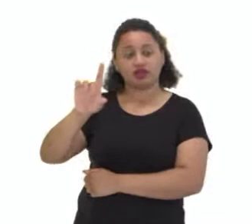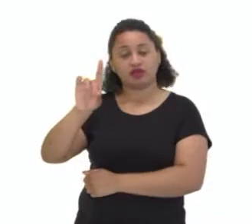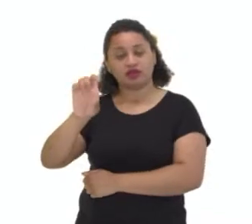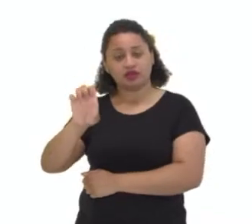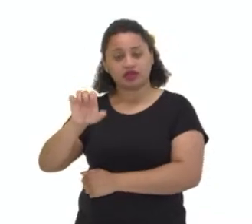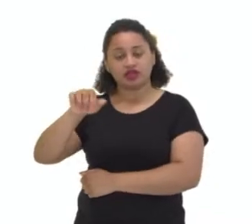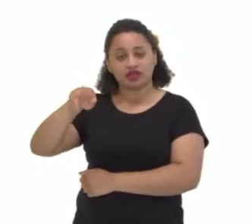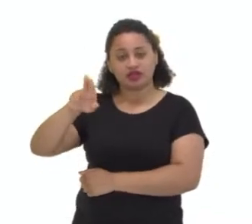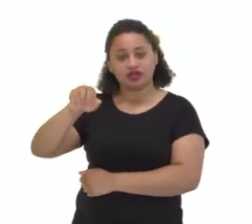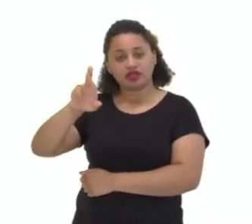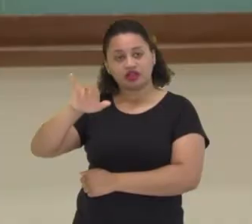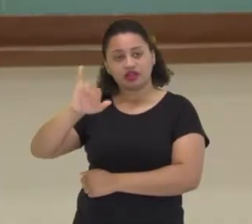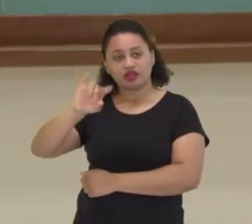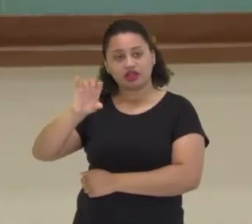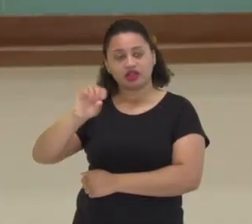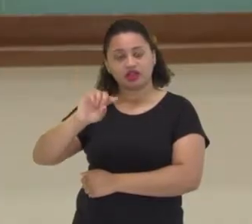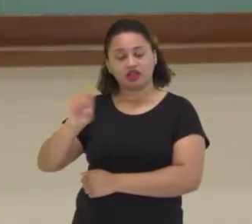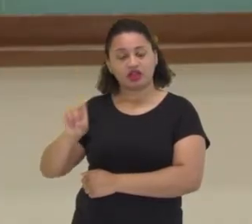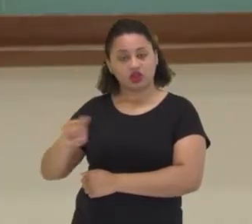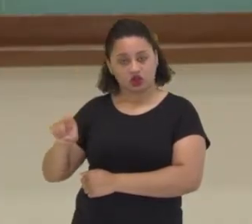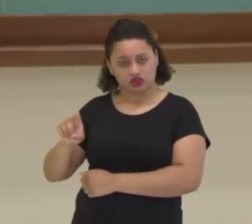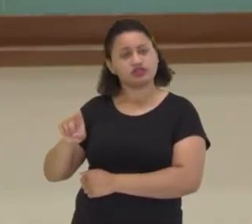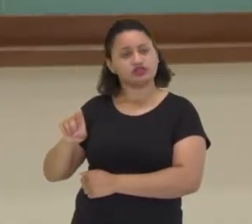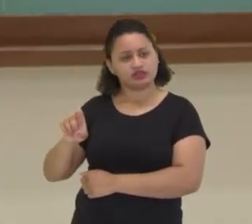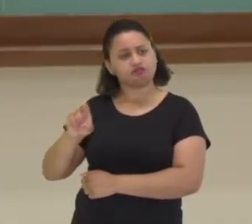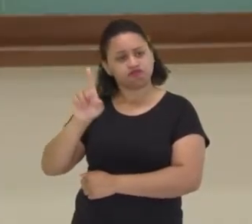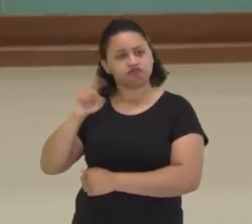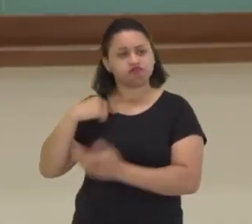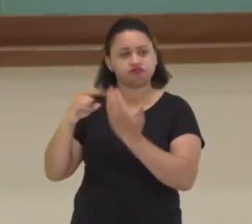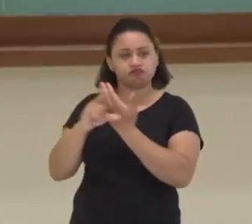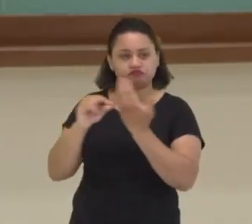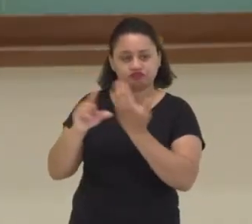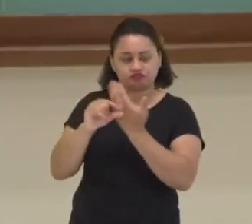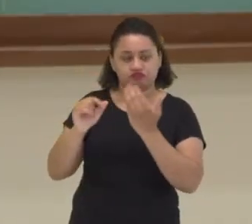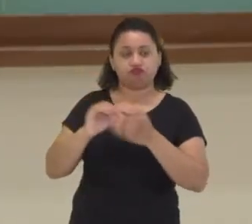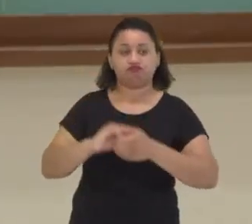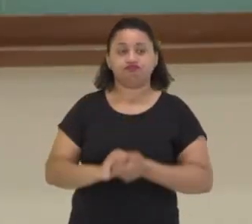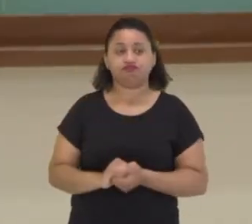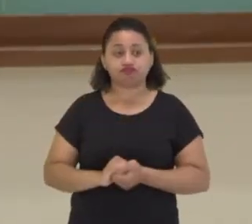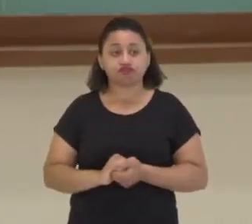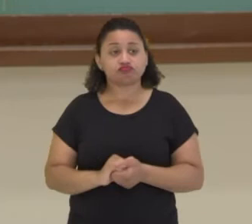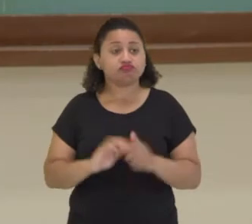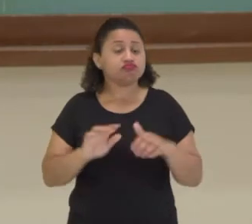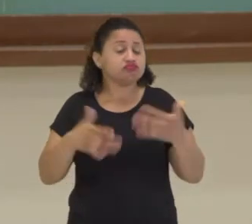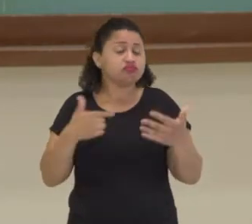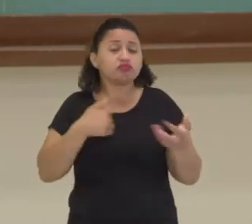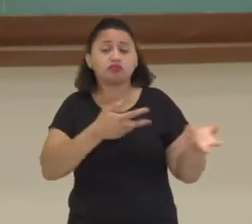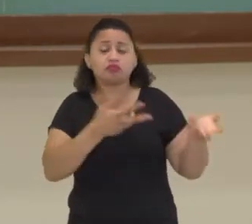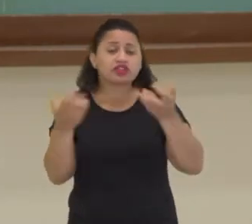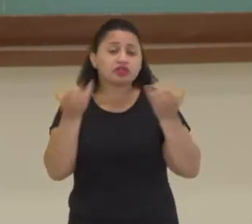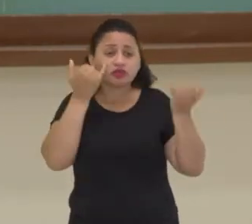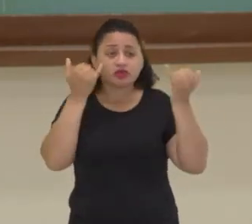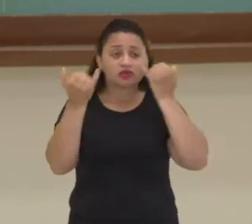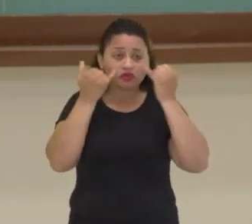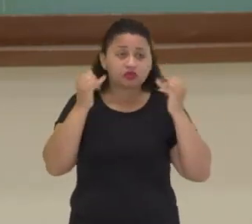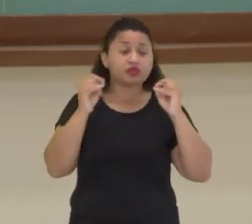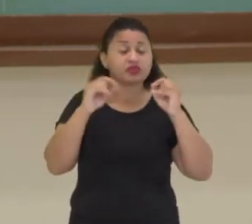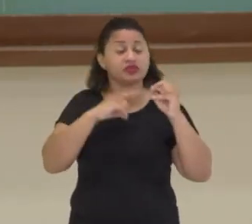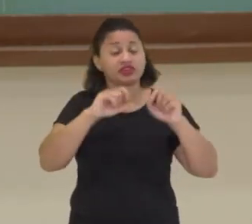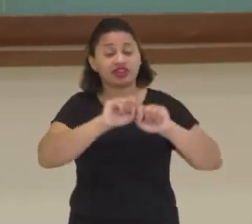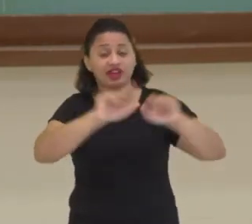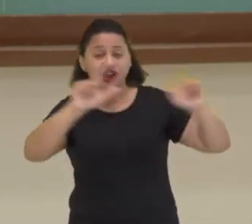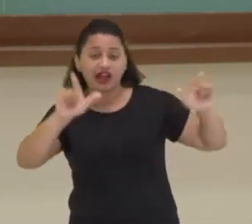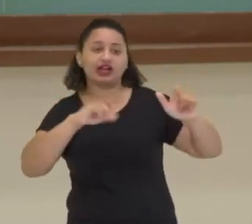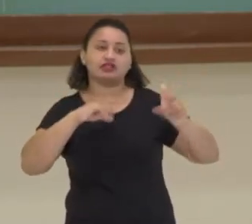Escreve-se Rachel e pronuncia-se Raquel antes que você tenha dúvidas, meu caro. Inferindo informações quais? Implícitas no